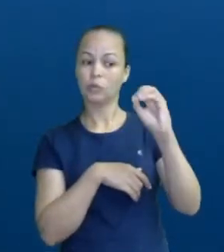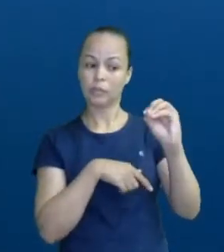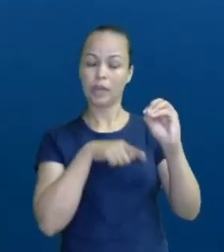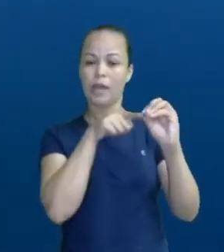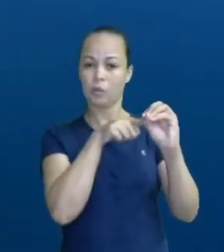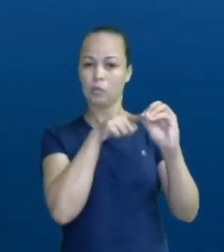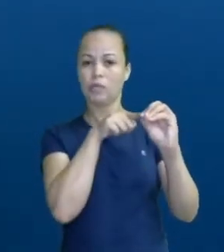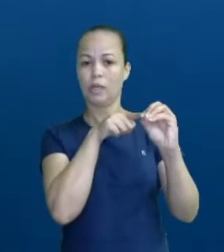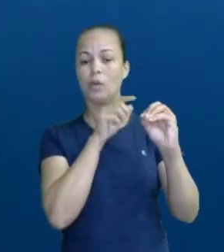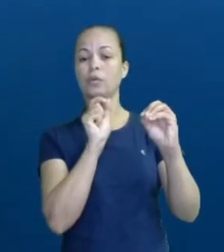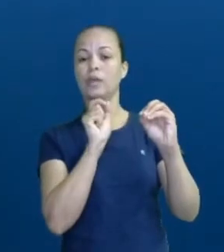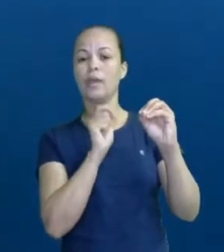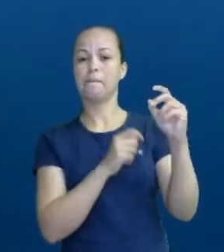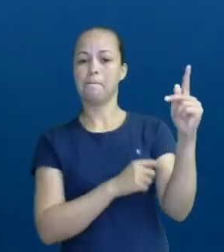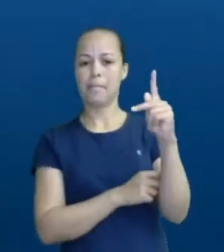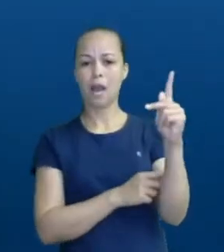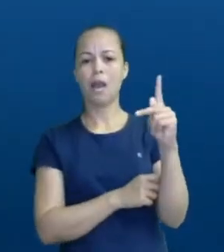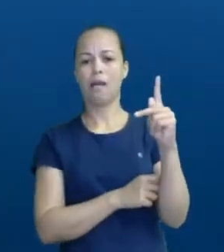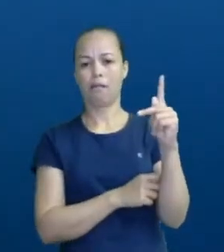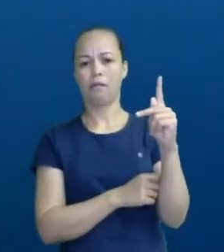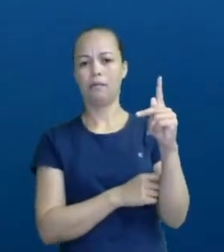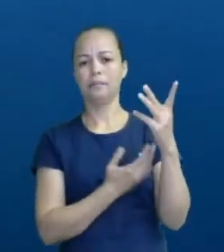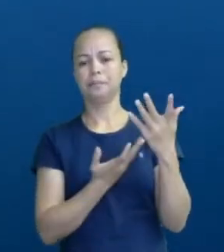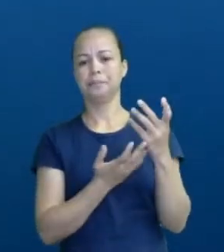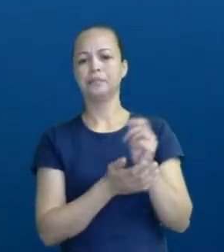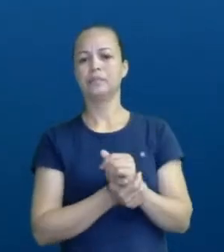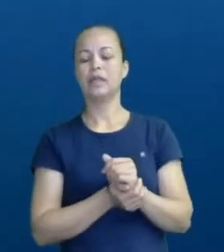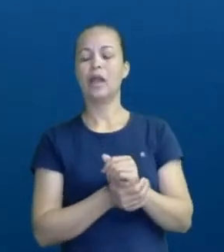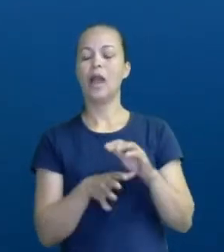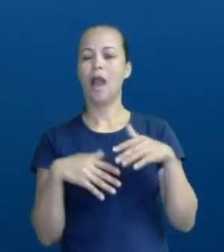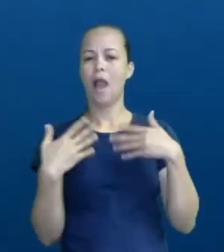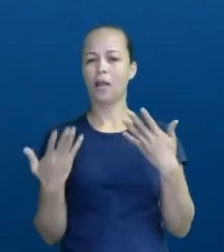um número par. Agora, o número